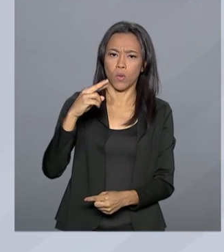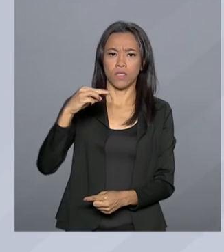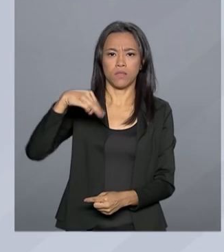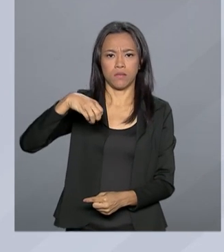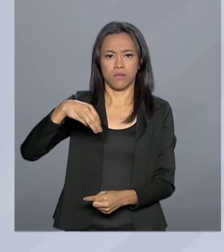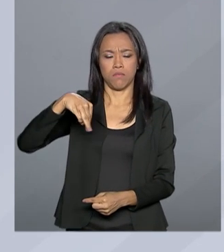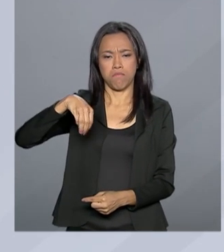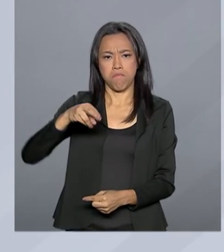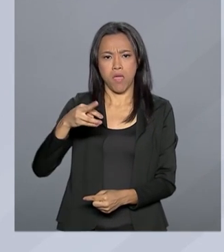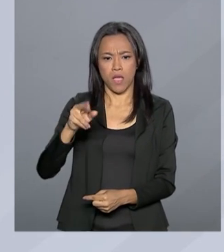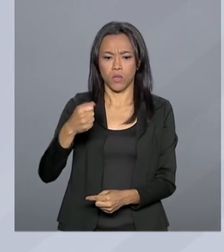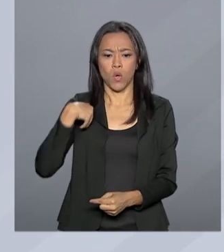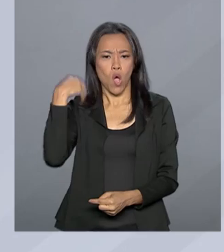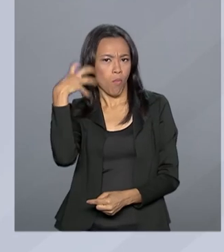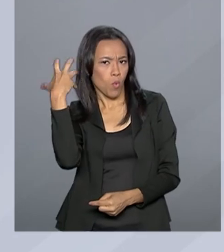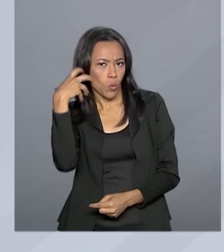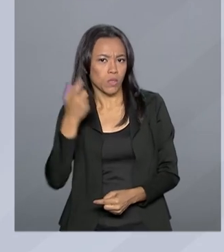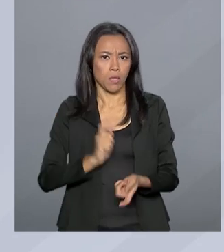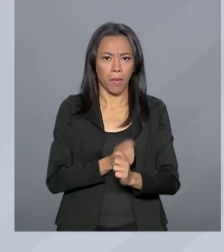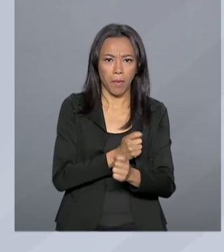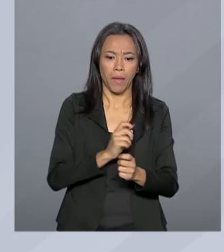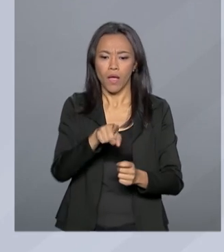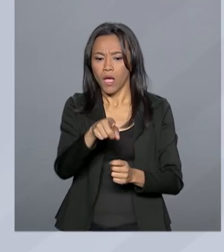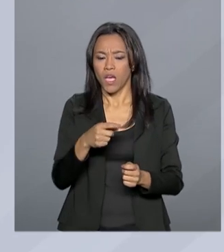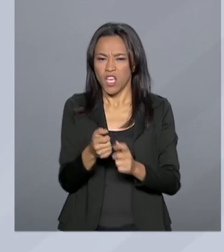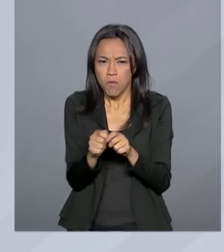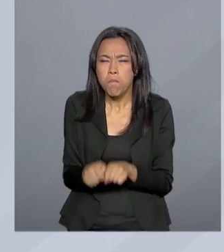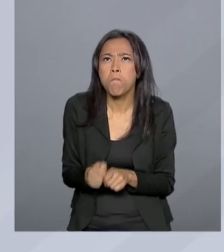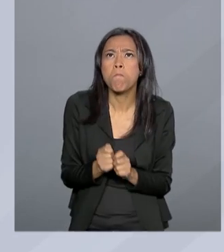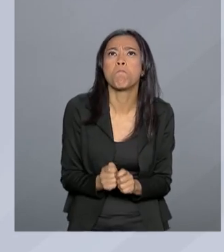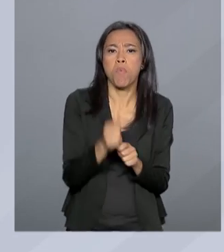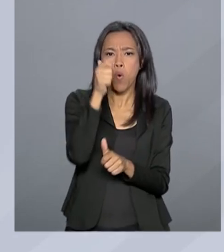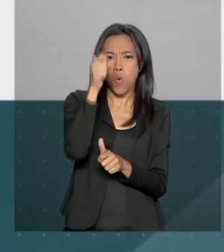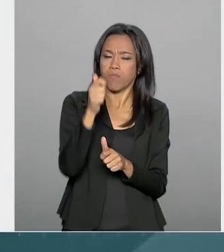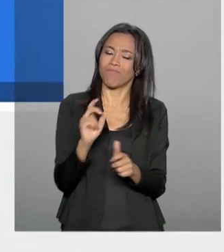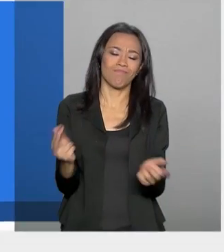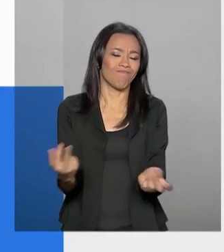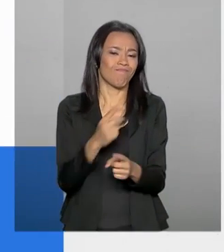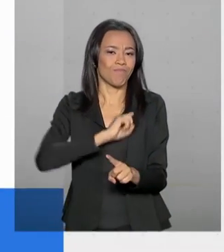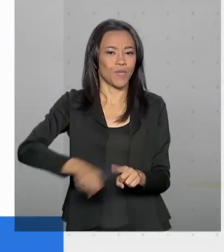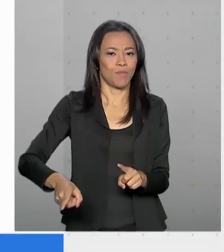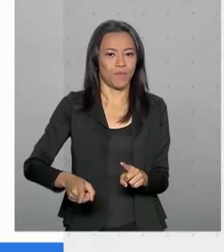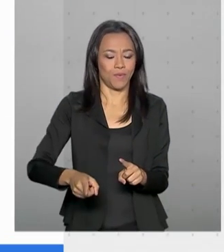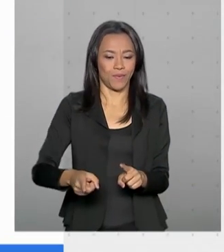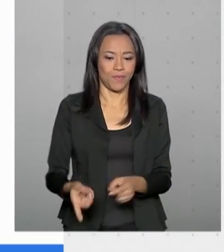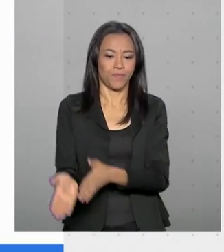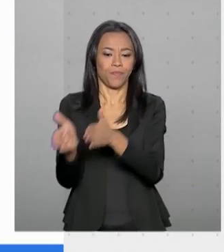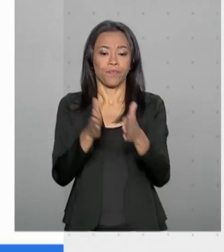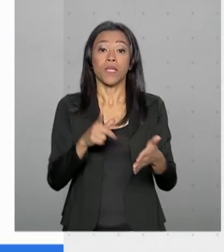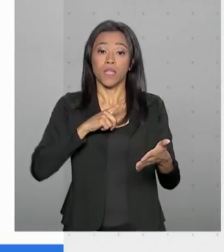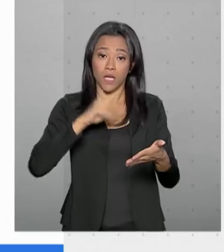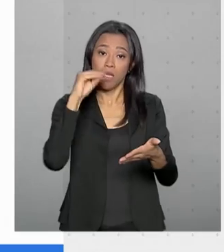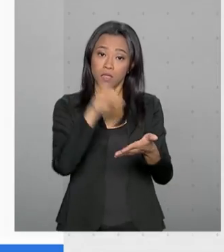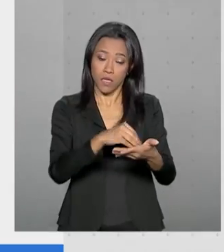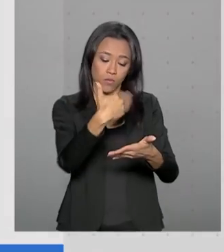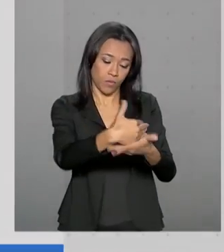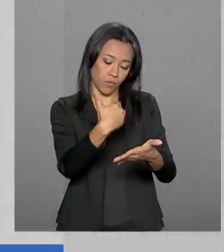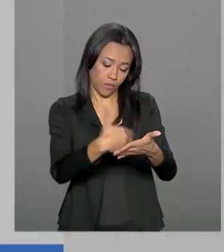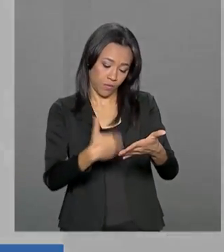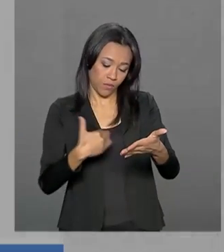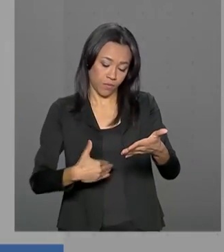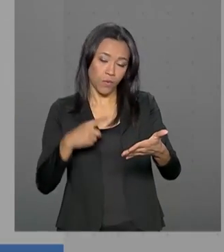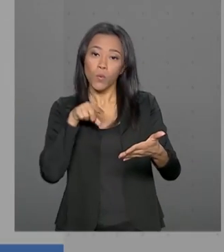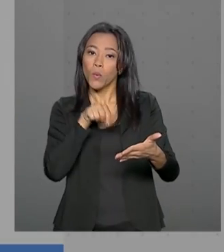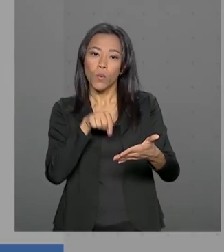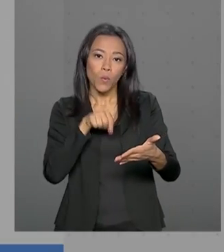instrumentos musicais e fogos de artifício também são proibidos. No guia também estão informações como